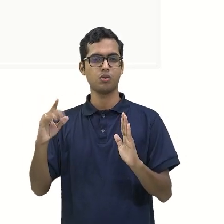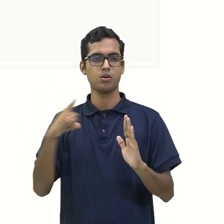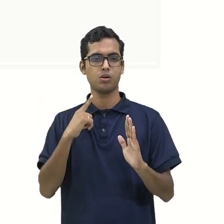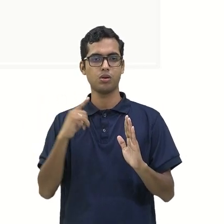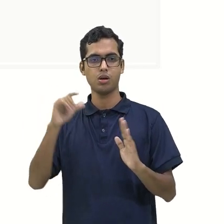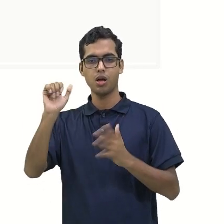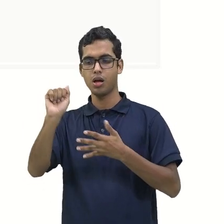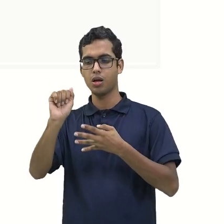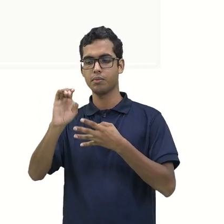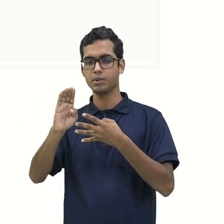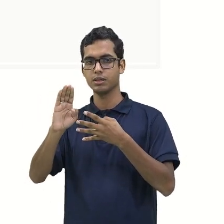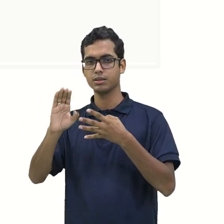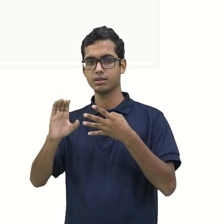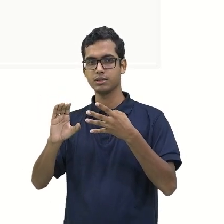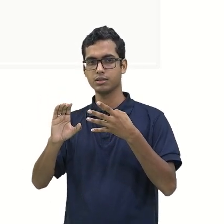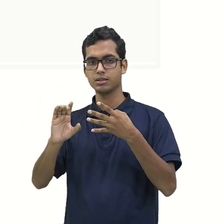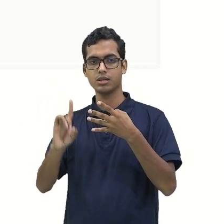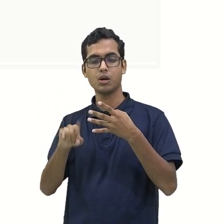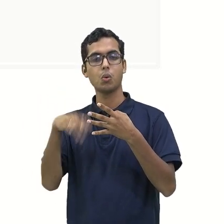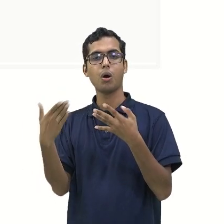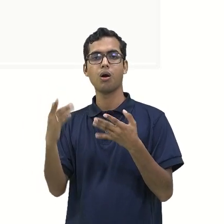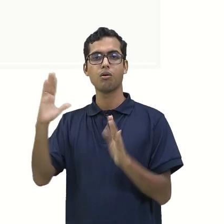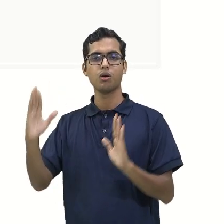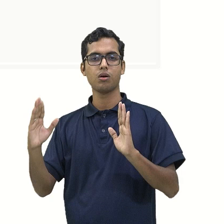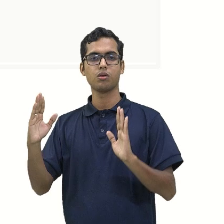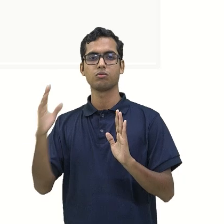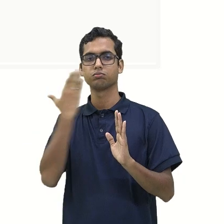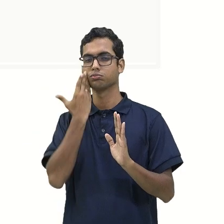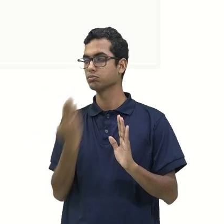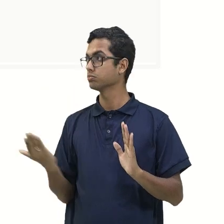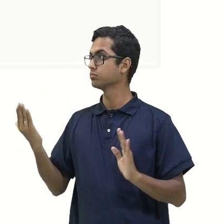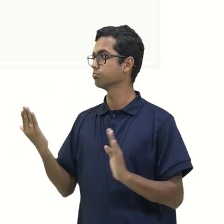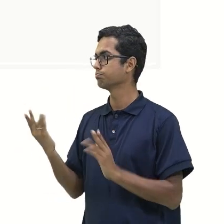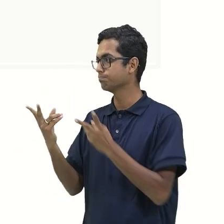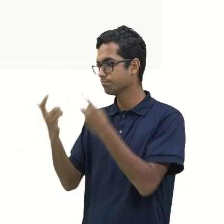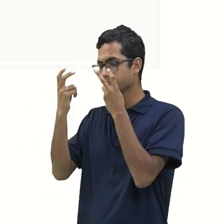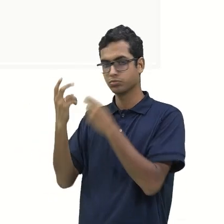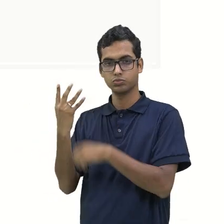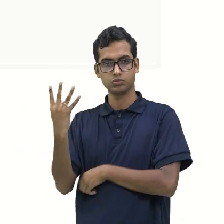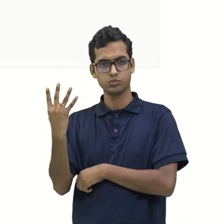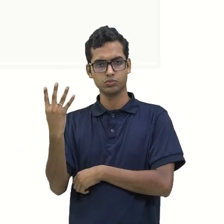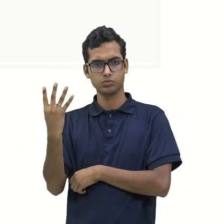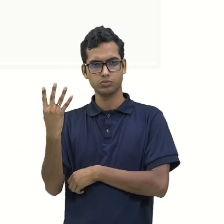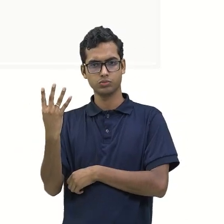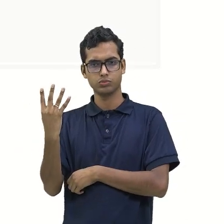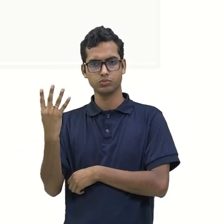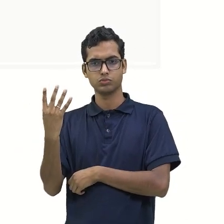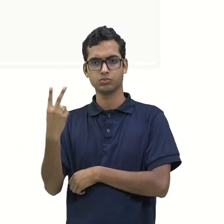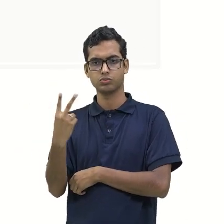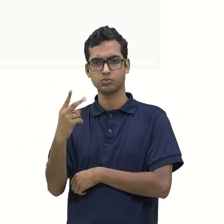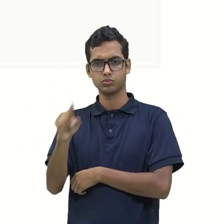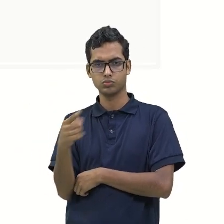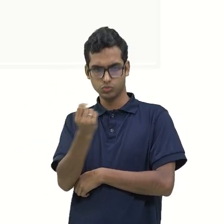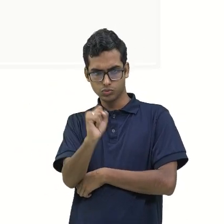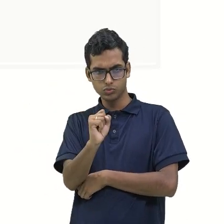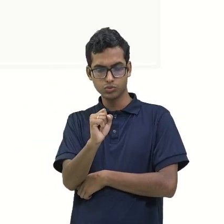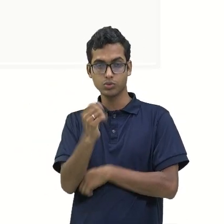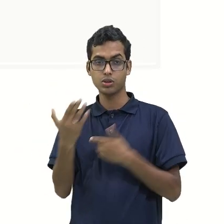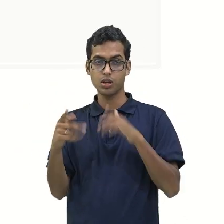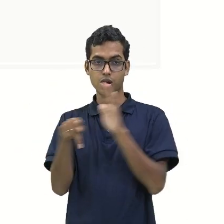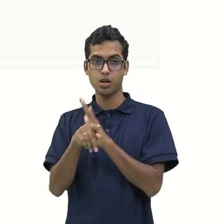ou D? Veja, 42,8 está, ó, entre 40 e